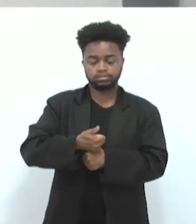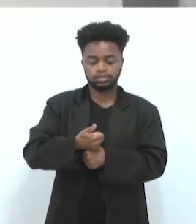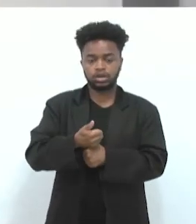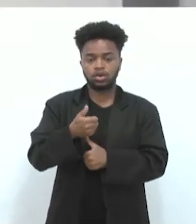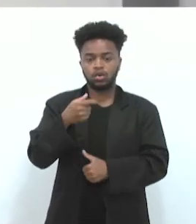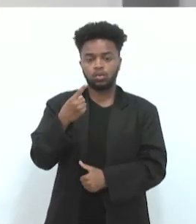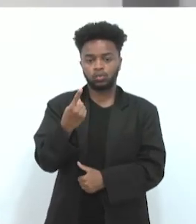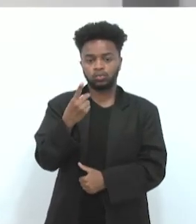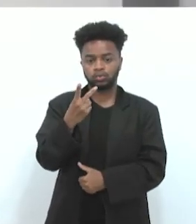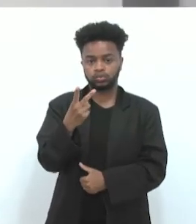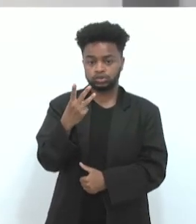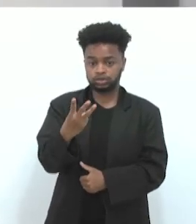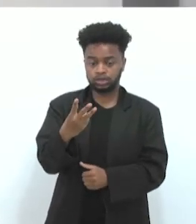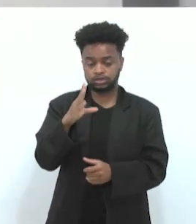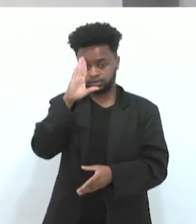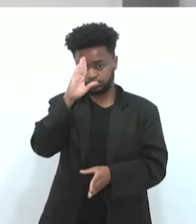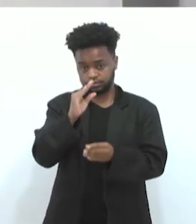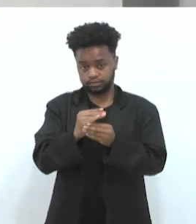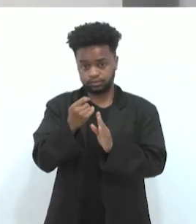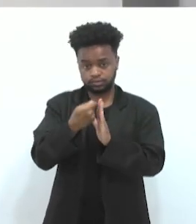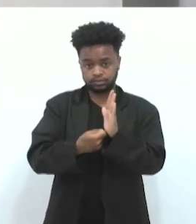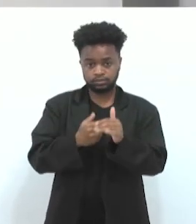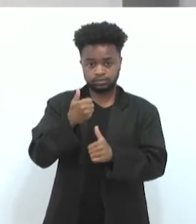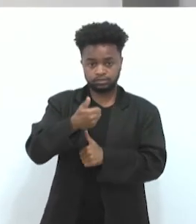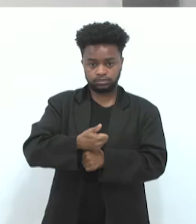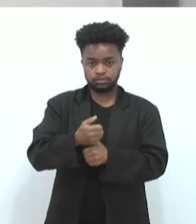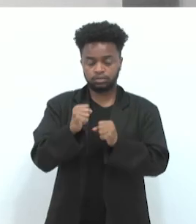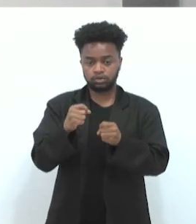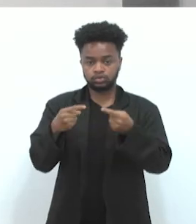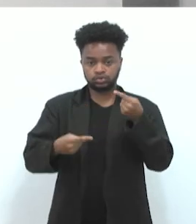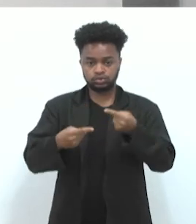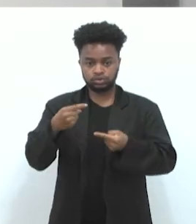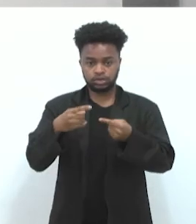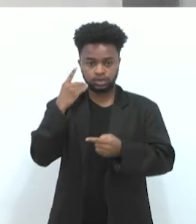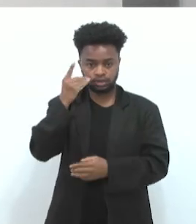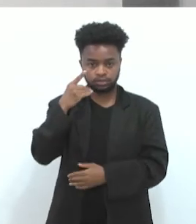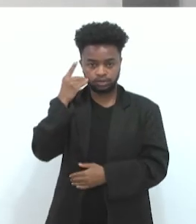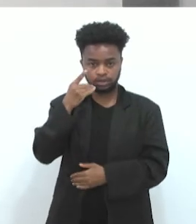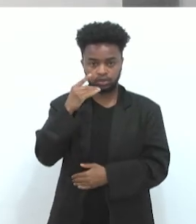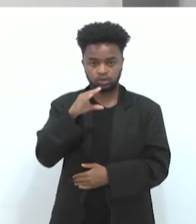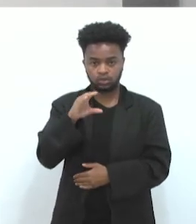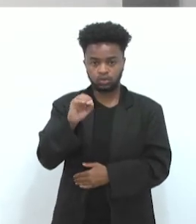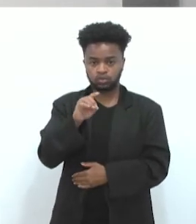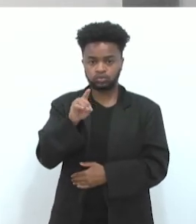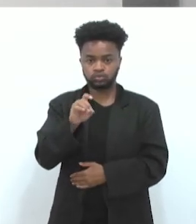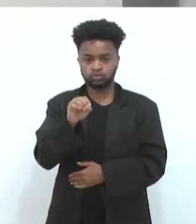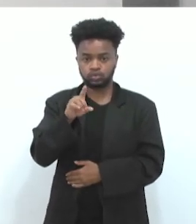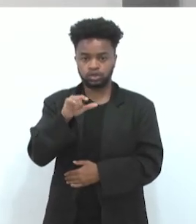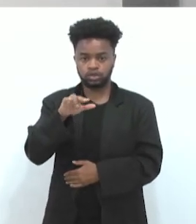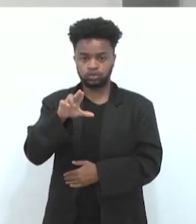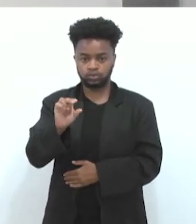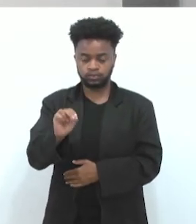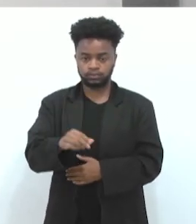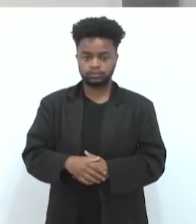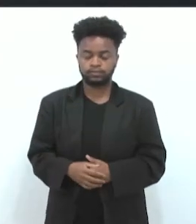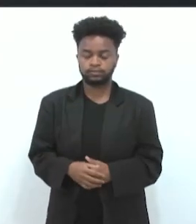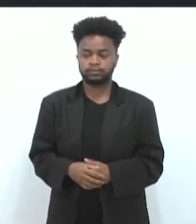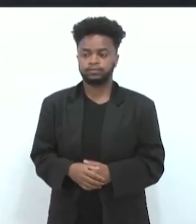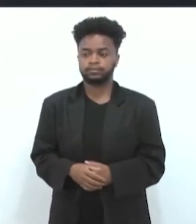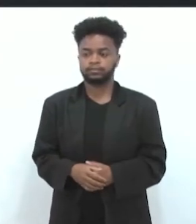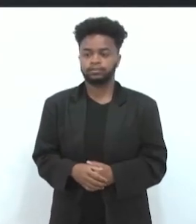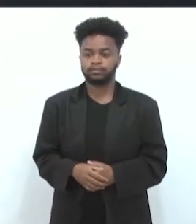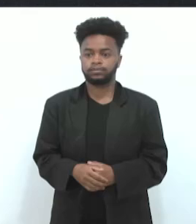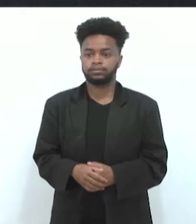2 e 3, concluindo por substitutivo. Em discussão. Senhor presidente. Para discutir, deputado Cozzolino. Senhor presidente, eu gostaria, sei